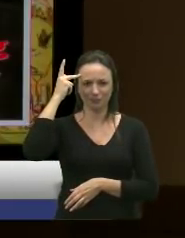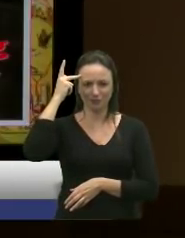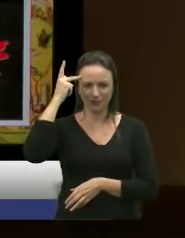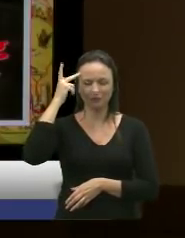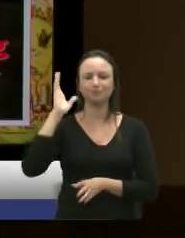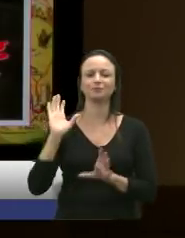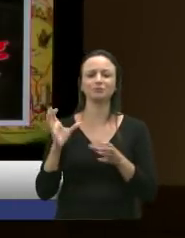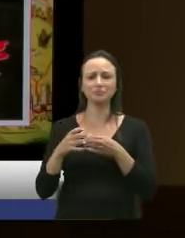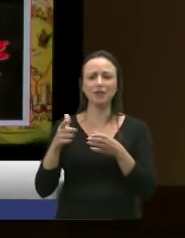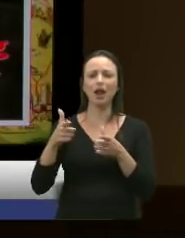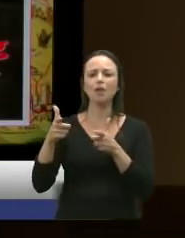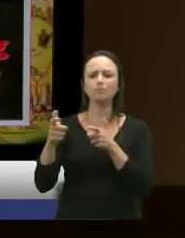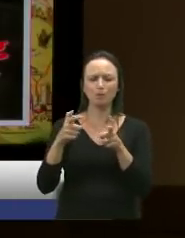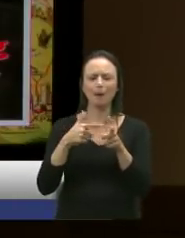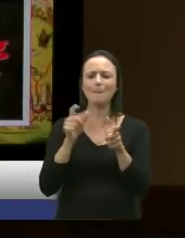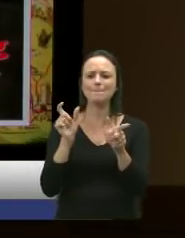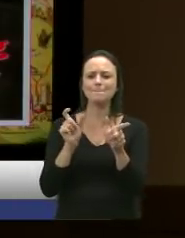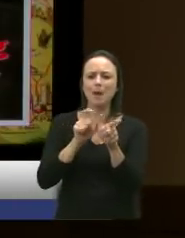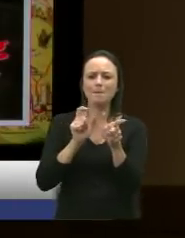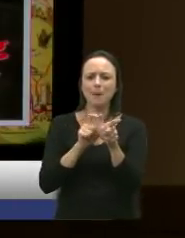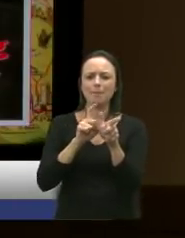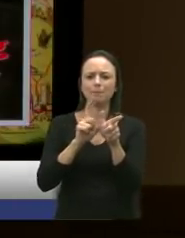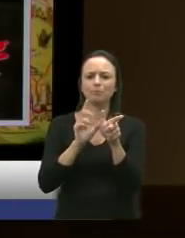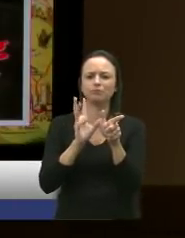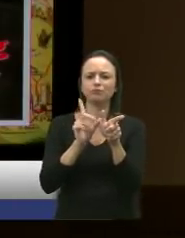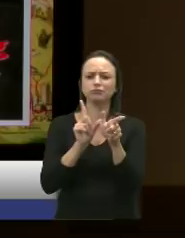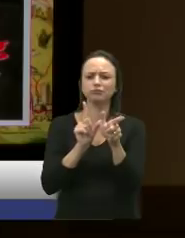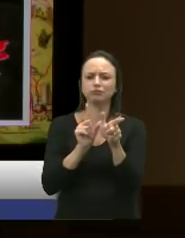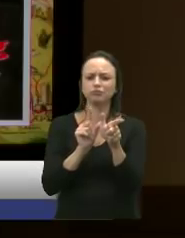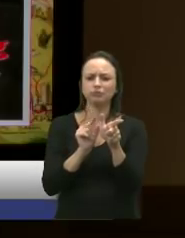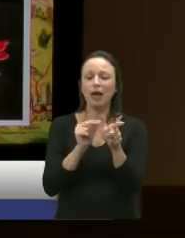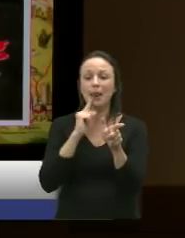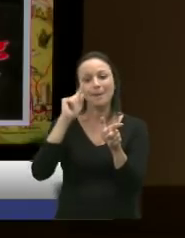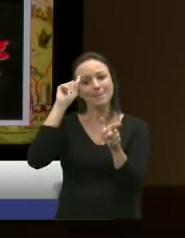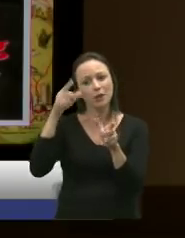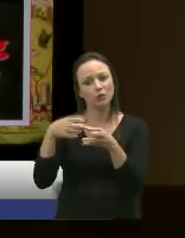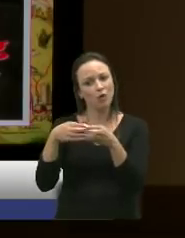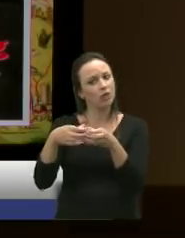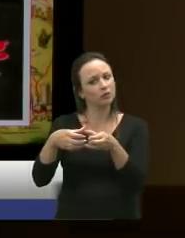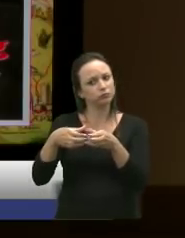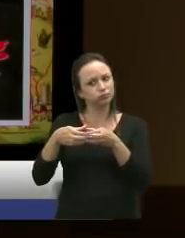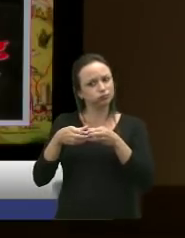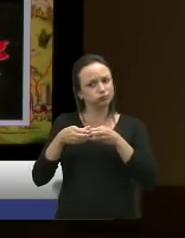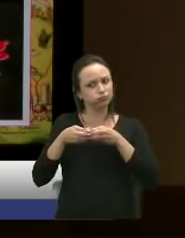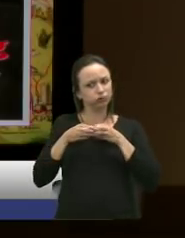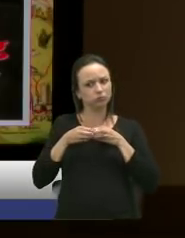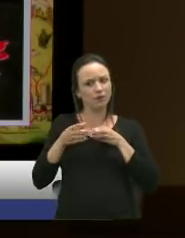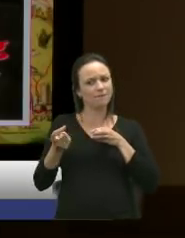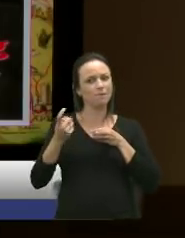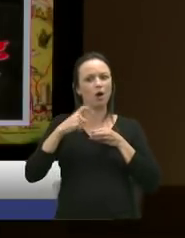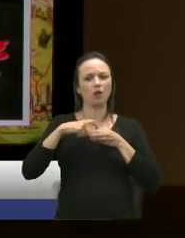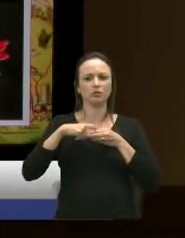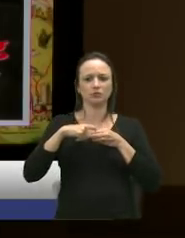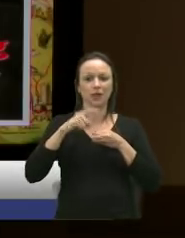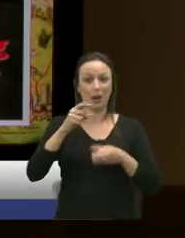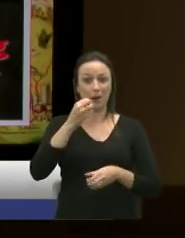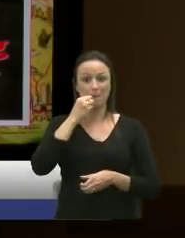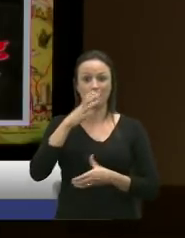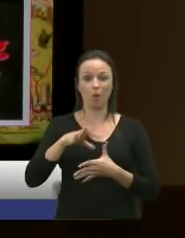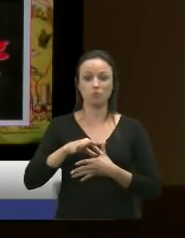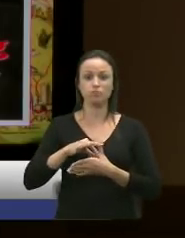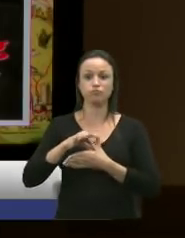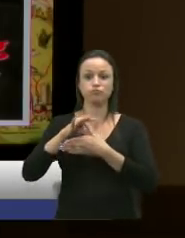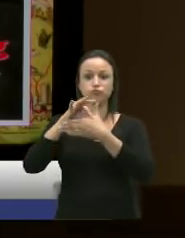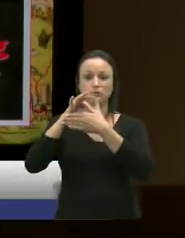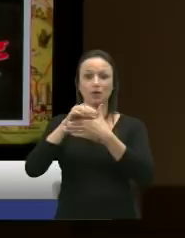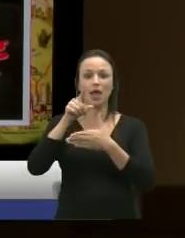batalhão. Ele ordenou que sua tropa recuasse. E como qualquer bom líder, ele cobriu a retirada